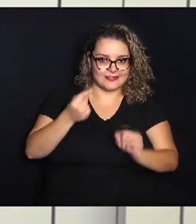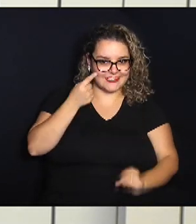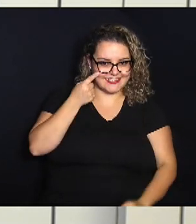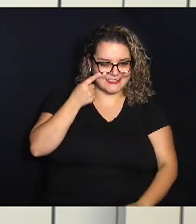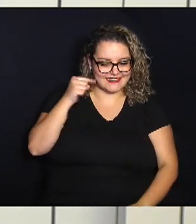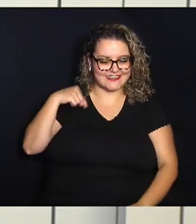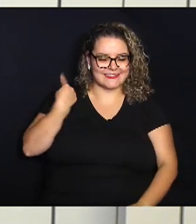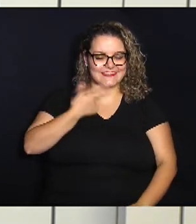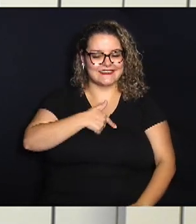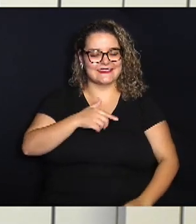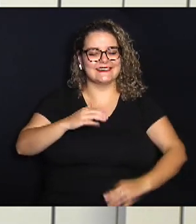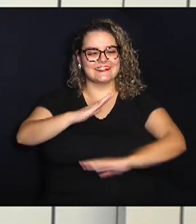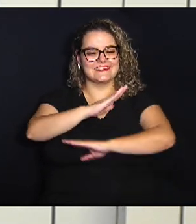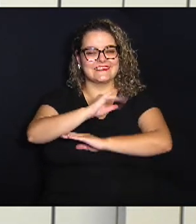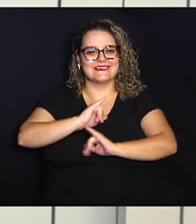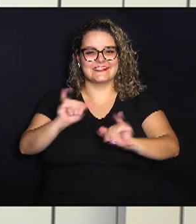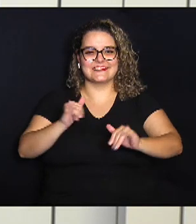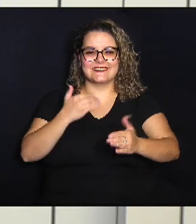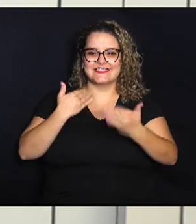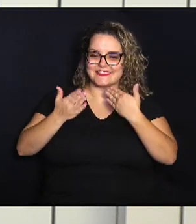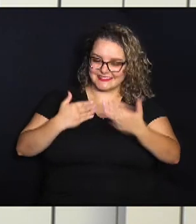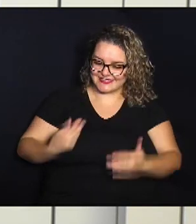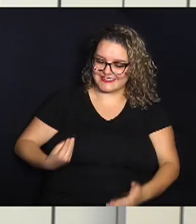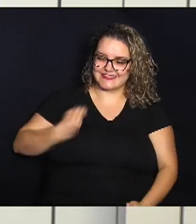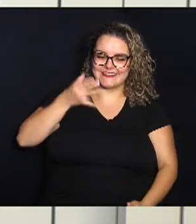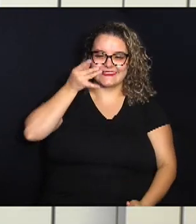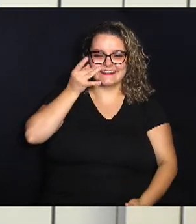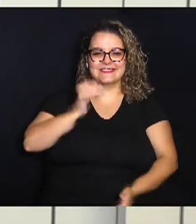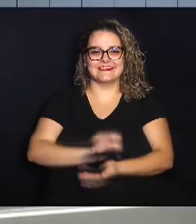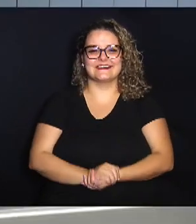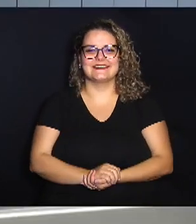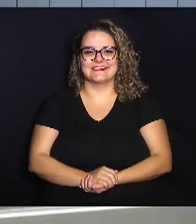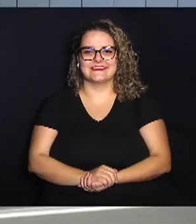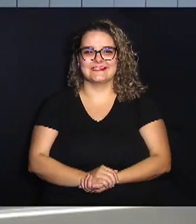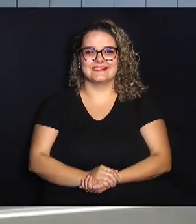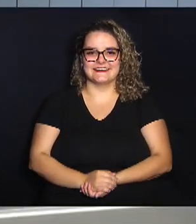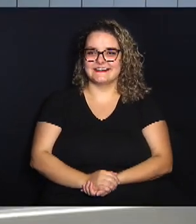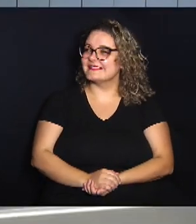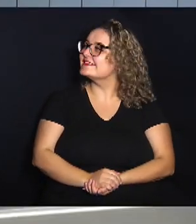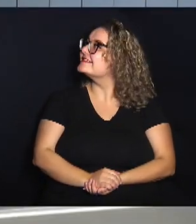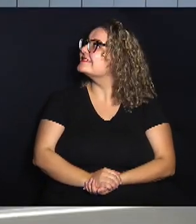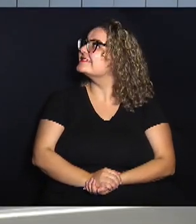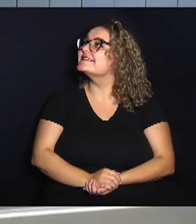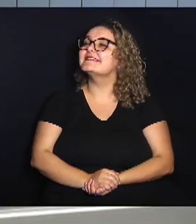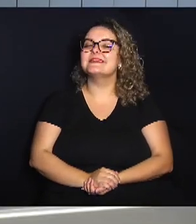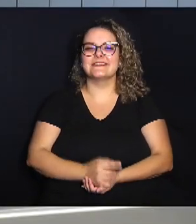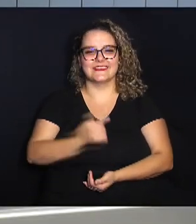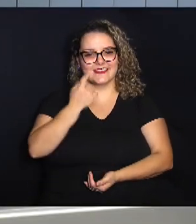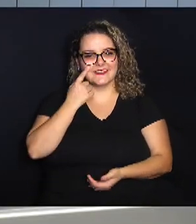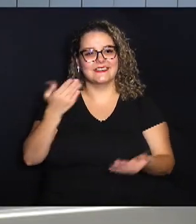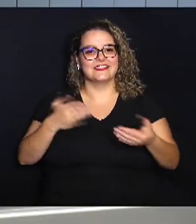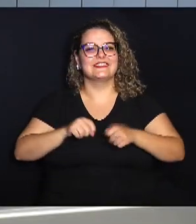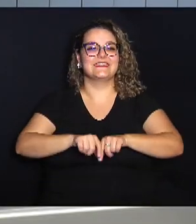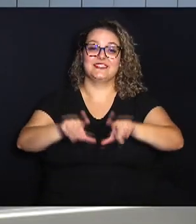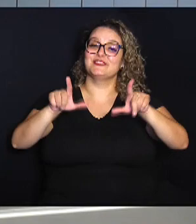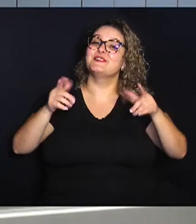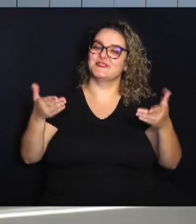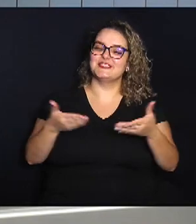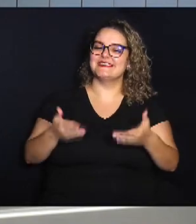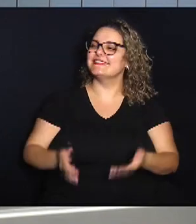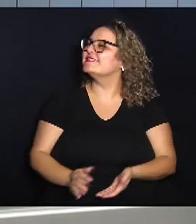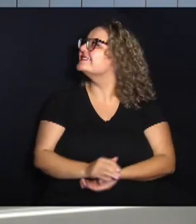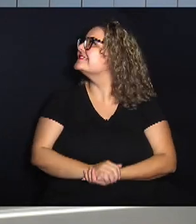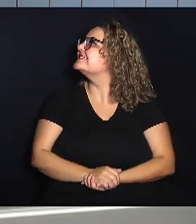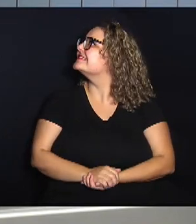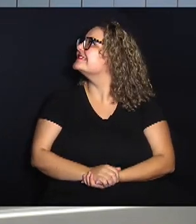quer assistir aqui no nosso telejornal, que a gente conversa ao vivo. Confira a partir de agora os destaques de hoje.